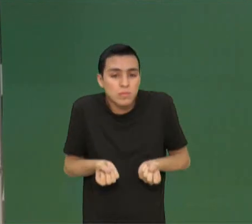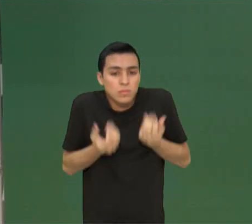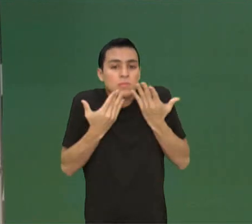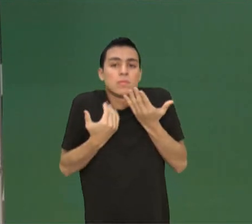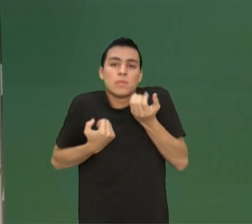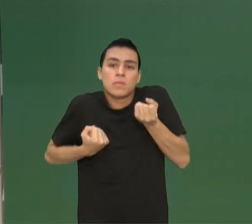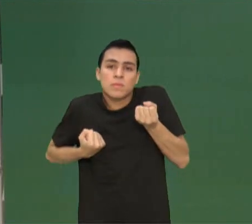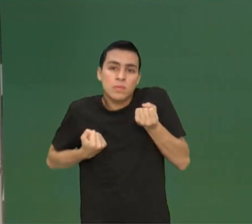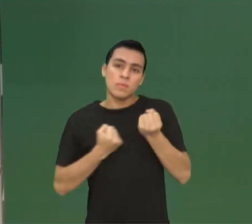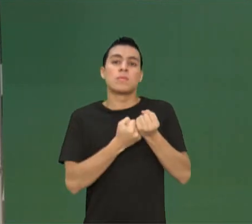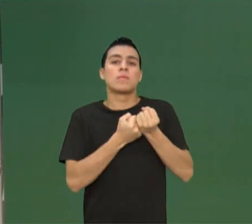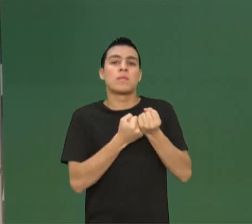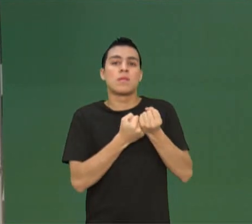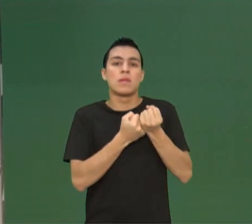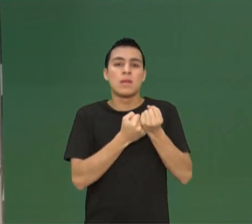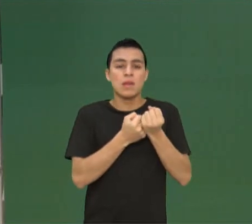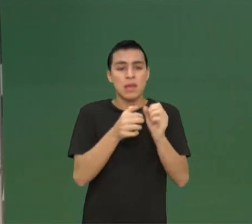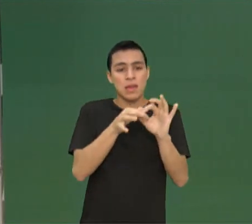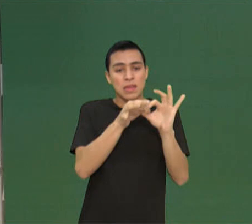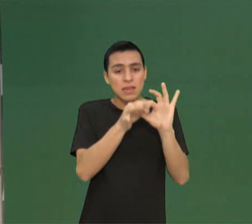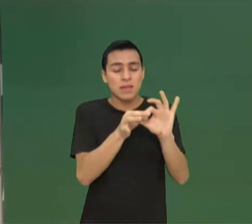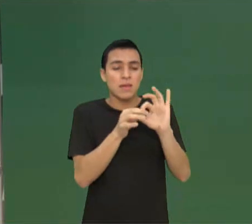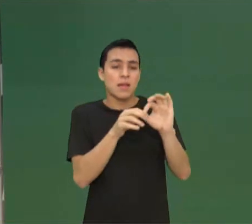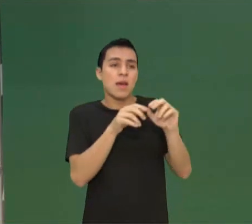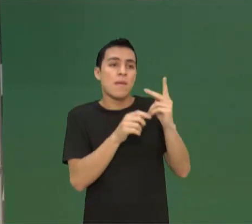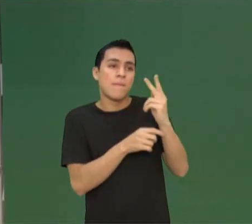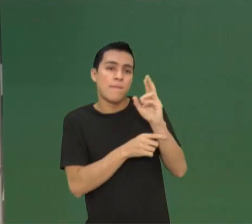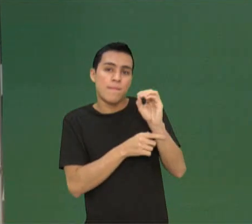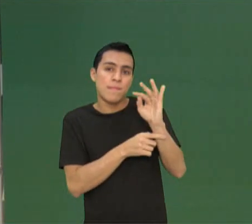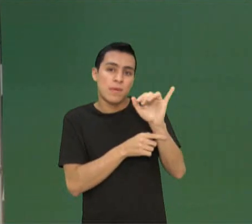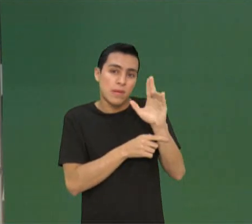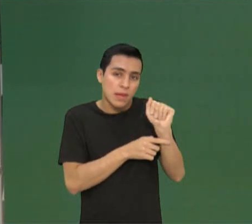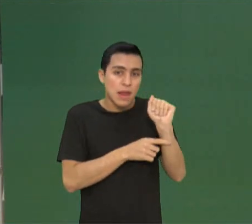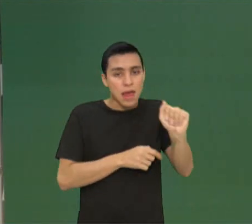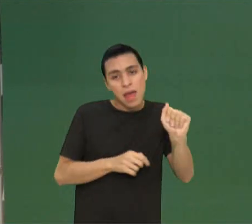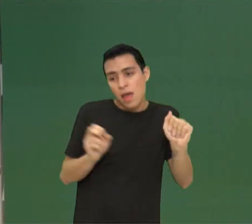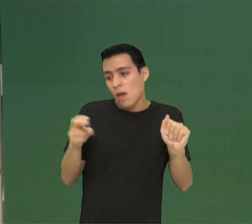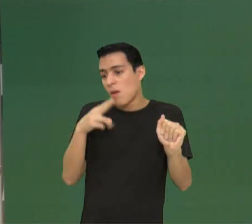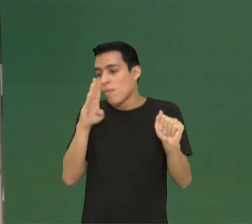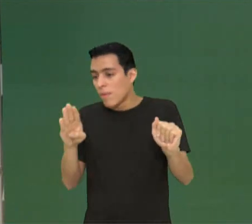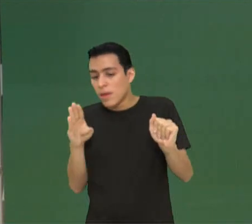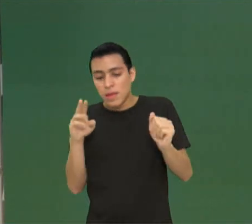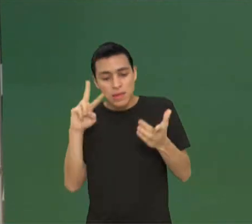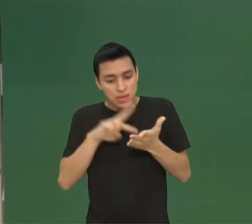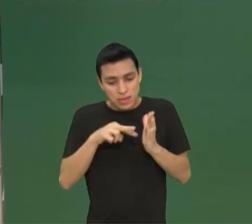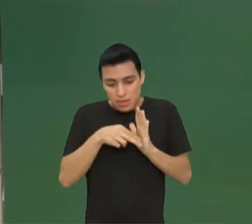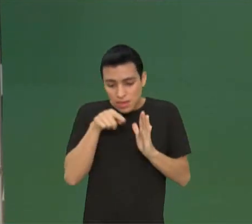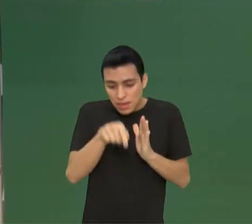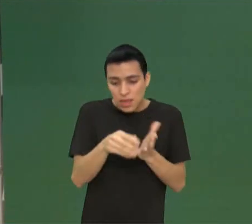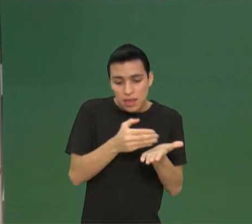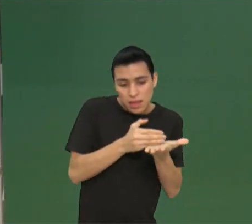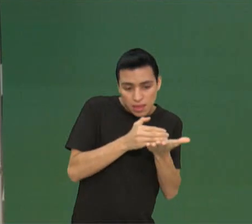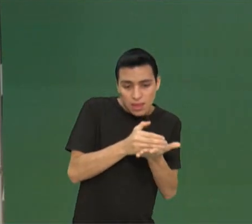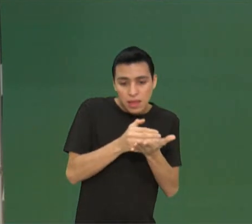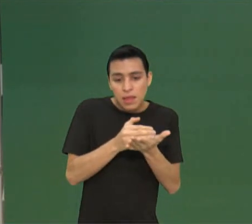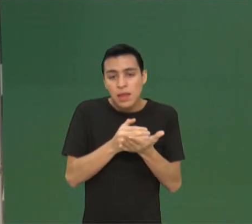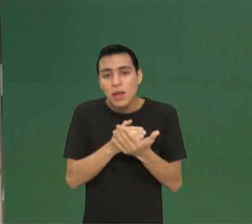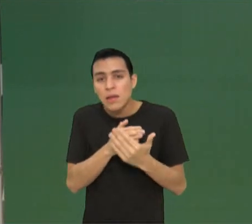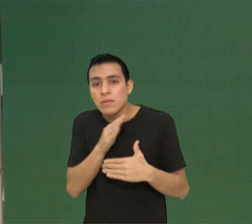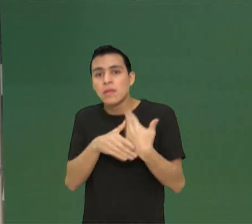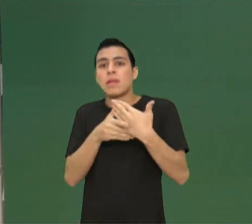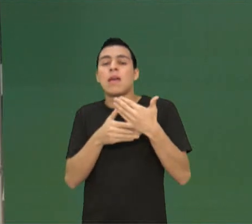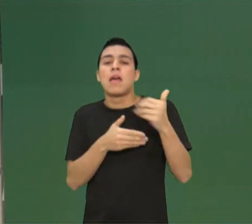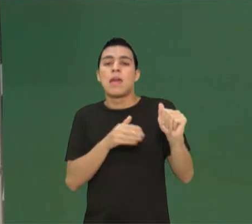positivo, alelo dominante, RH negativo, alelo. O filho, para ele ser positivo, ele tem que ter ganho o alelo dominante do